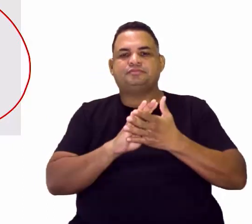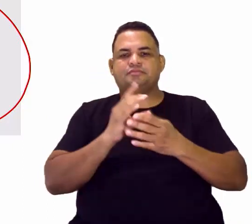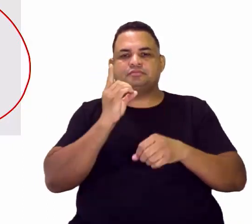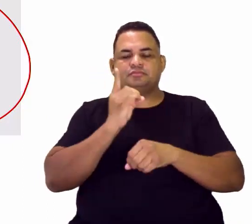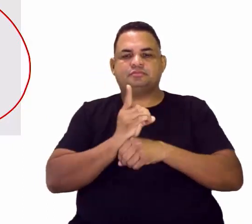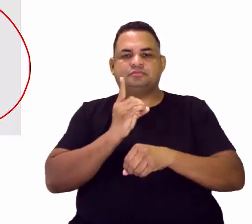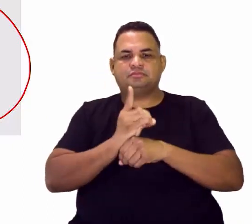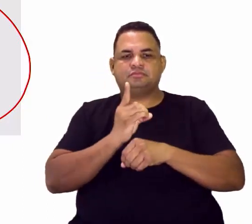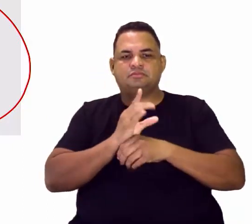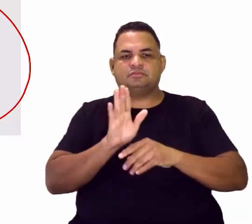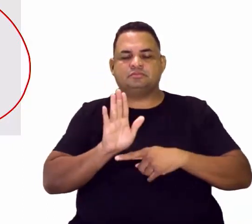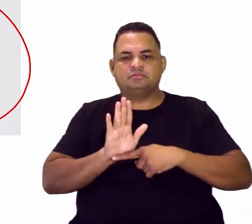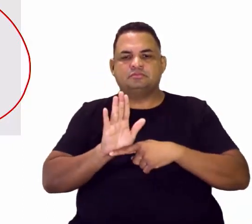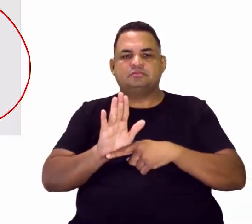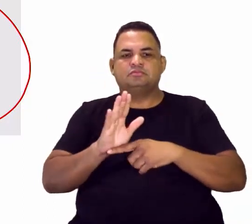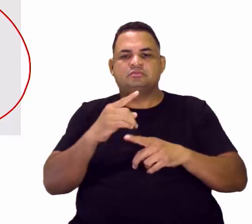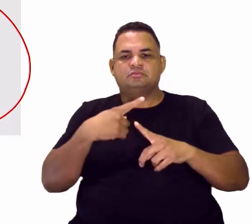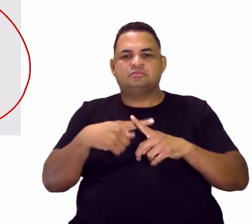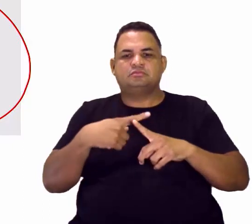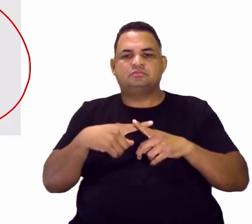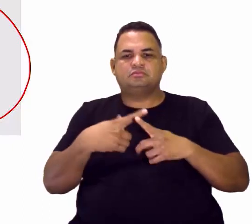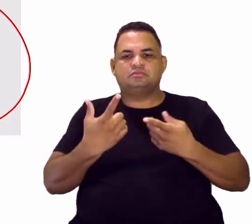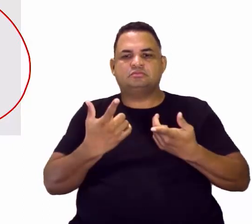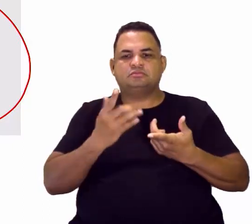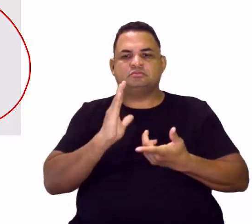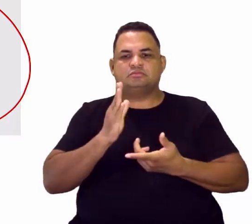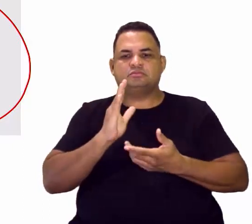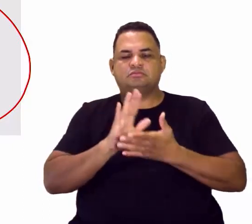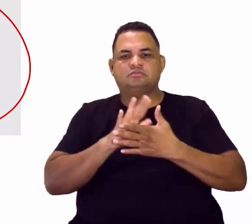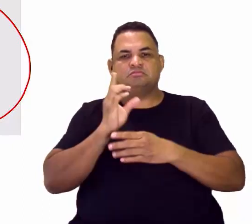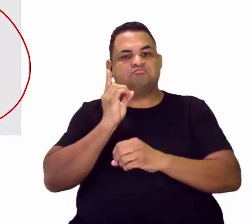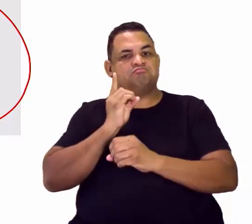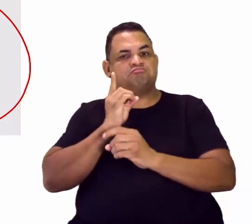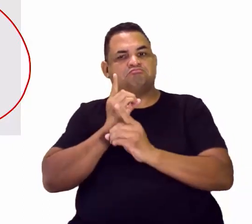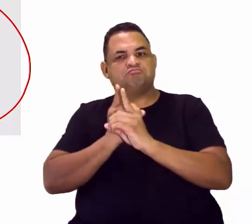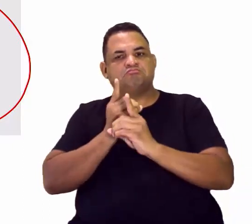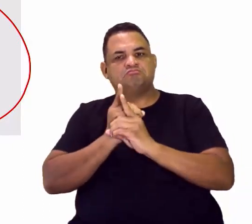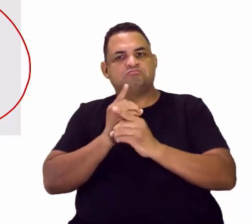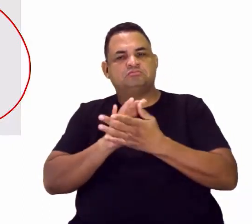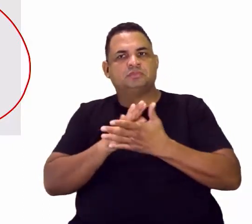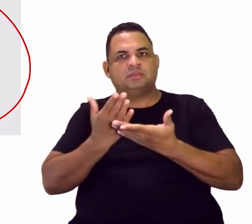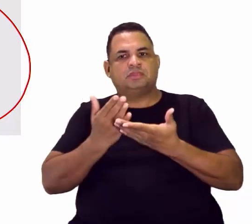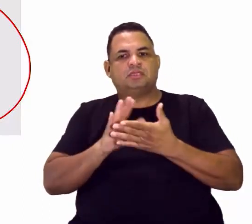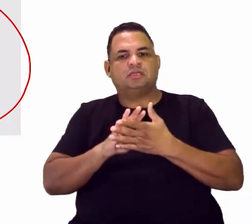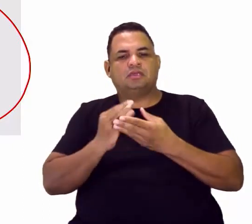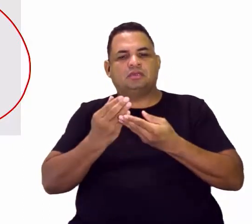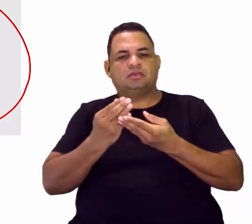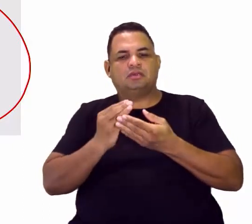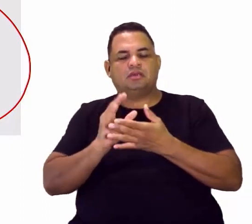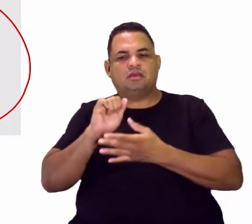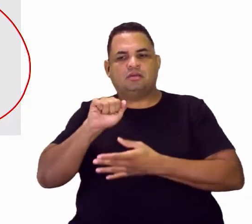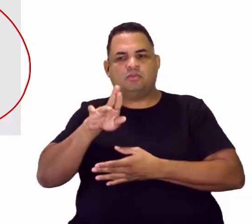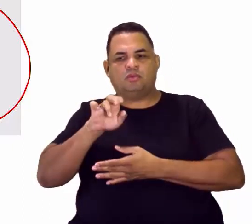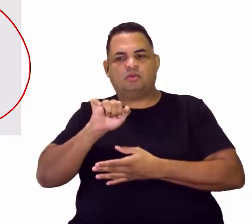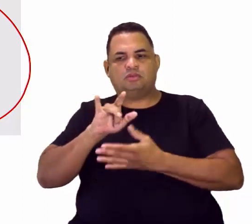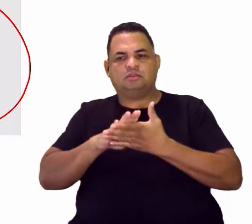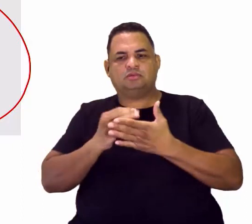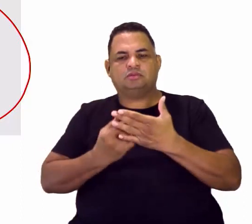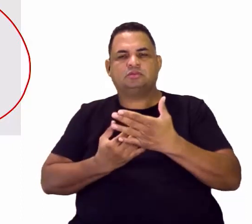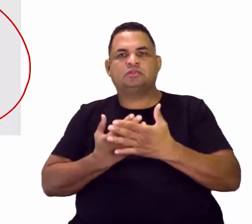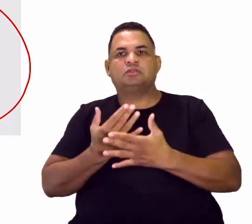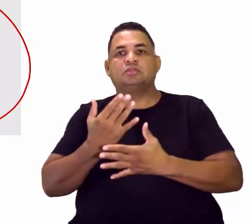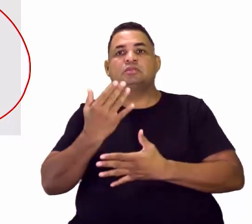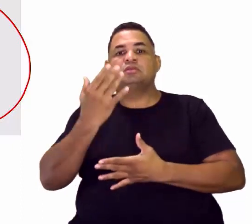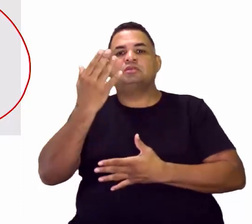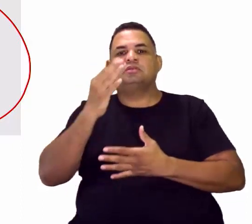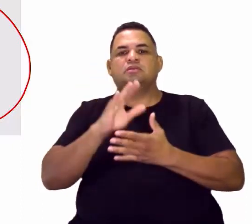densidade dela contribui, porque vocês já se depararam com o vazamento de amônia? Então, geralmente a amônia ela